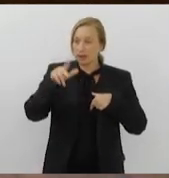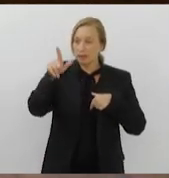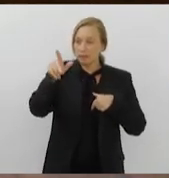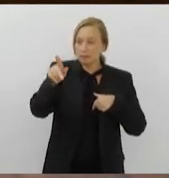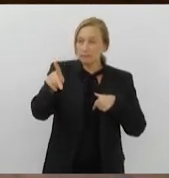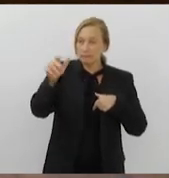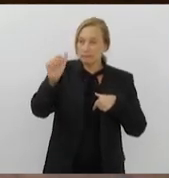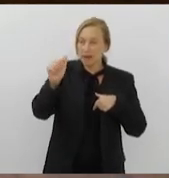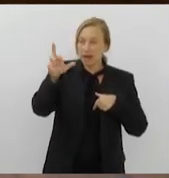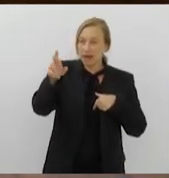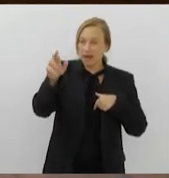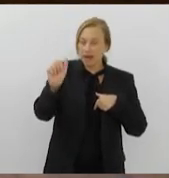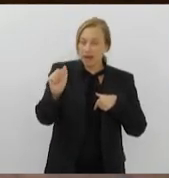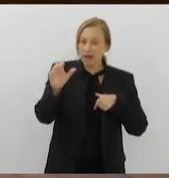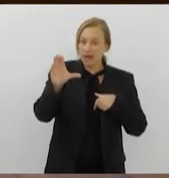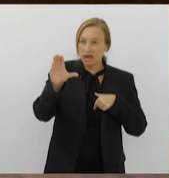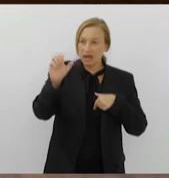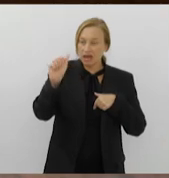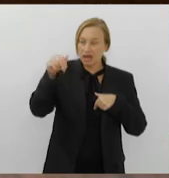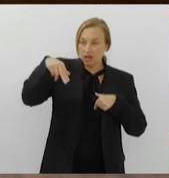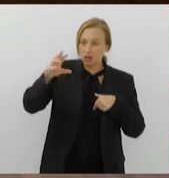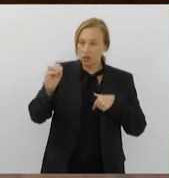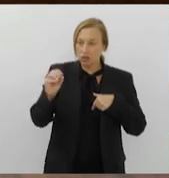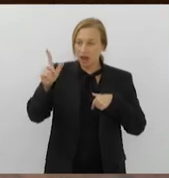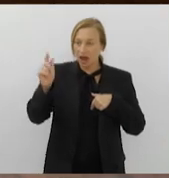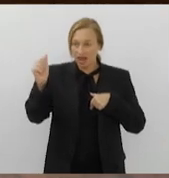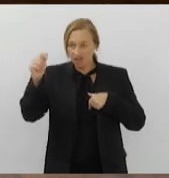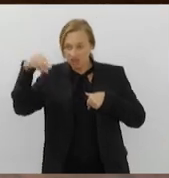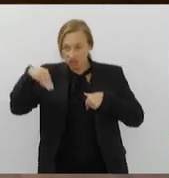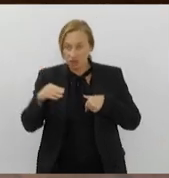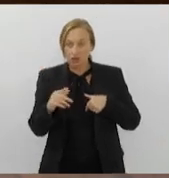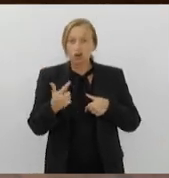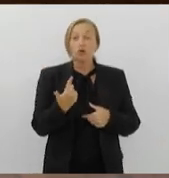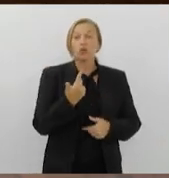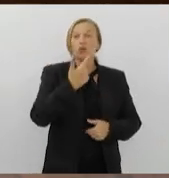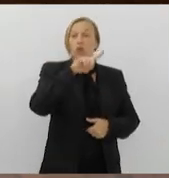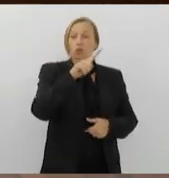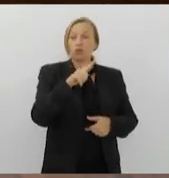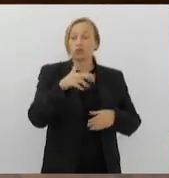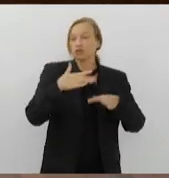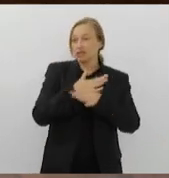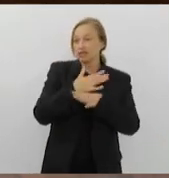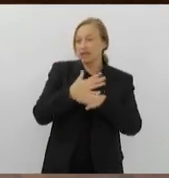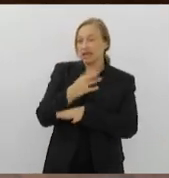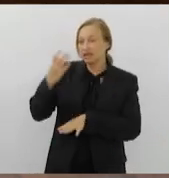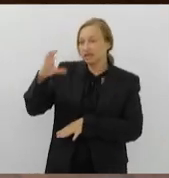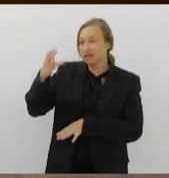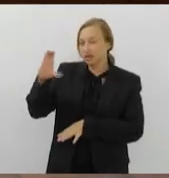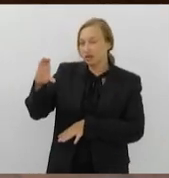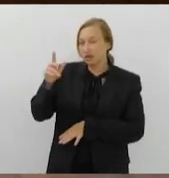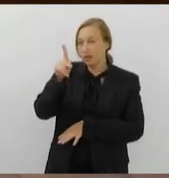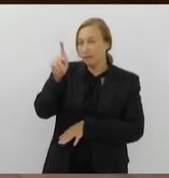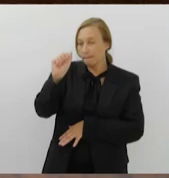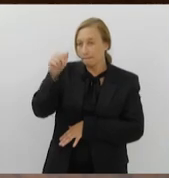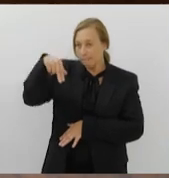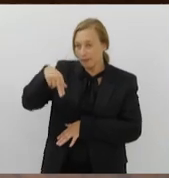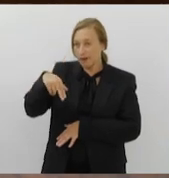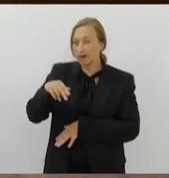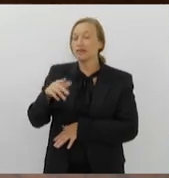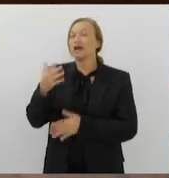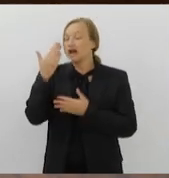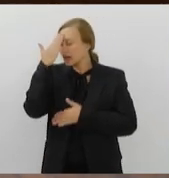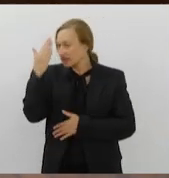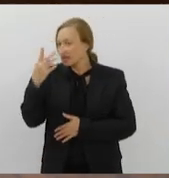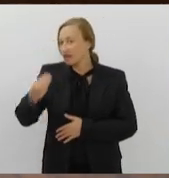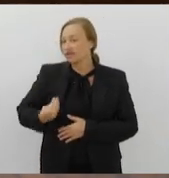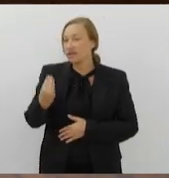paracanoagem. E, inclusive, o próximo PAN vai ser realizado na cidade de Niterói. Então, eu queria agradecer a presença da Alessandra